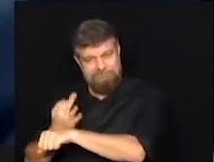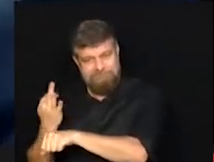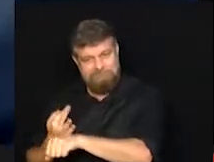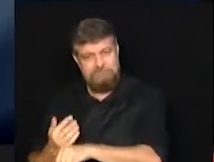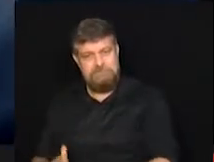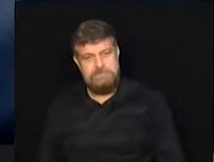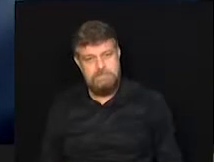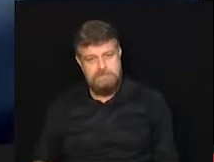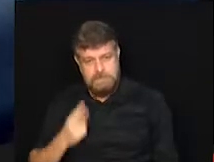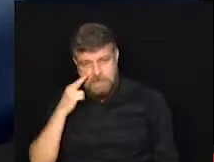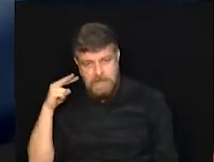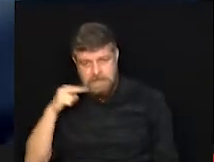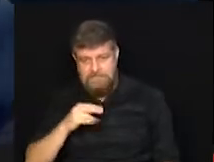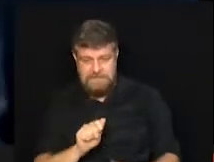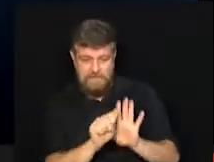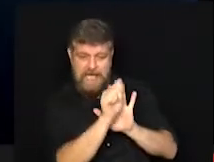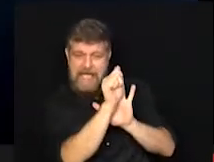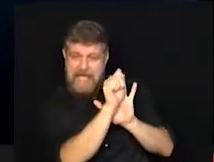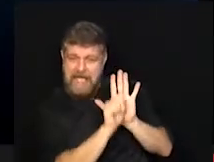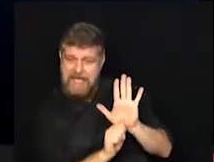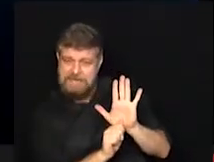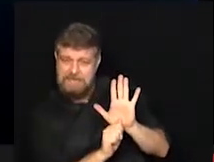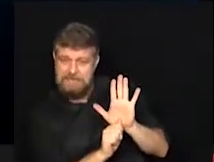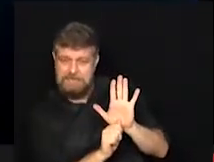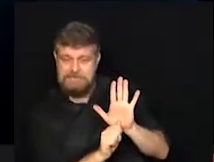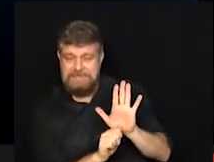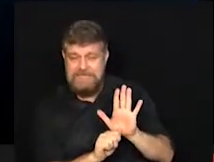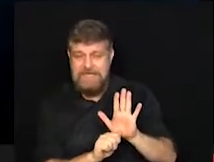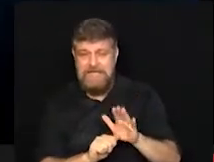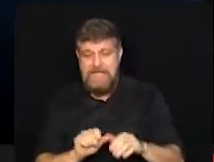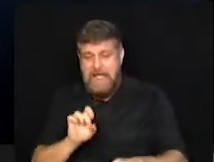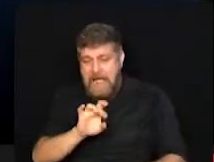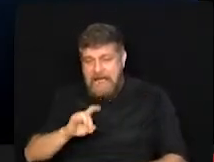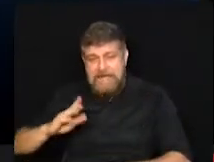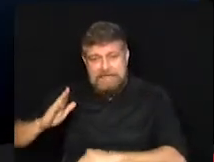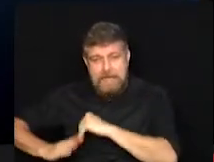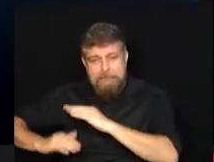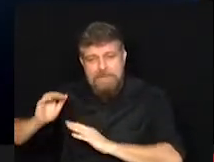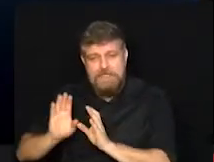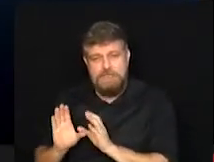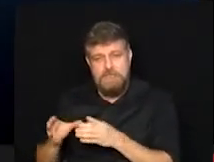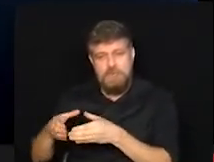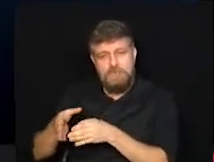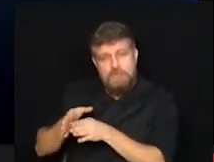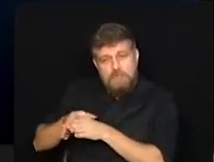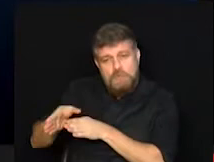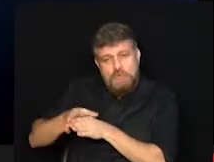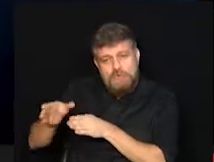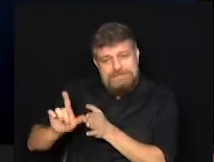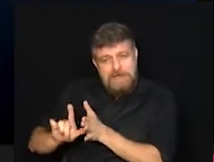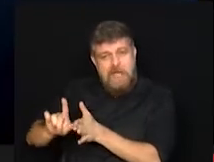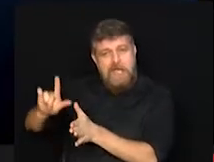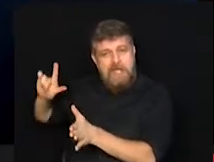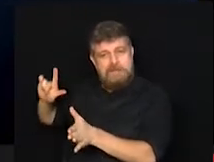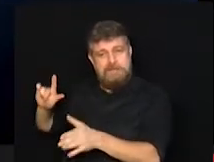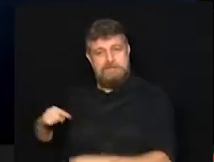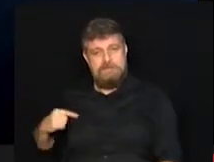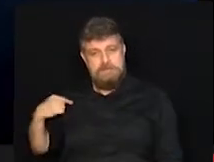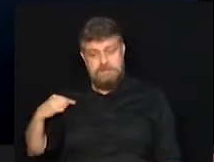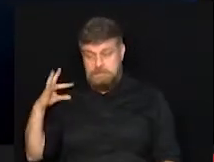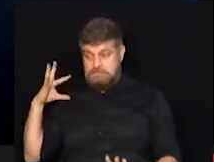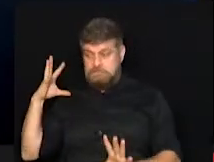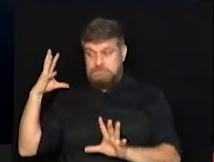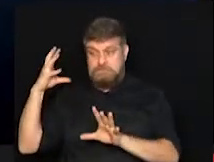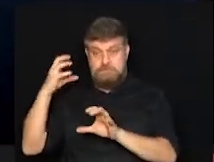olhando cada ata, cada movimento dos conselhos anteriores, nós pudemos chegar nesse momento